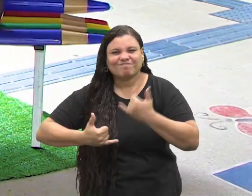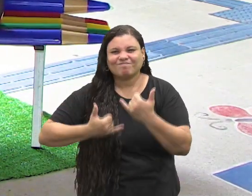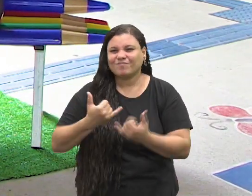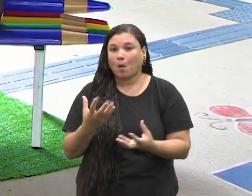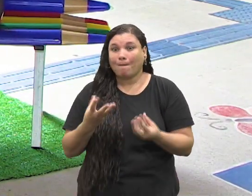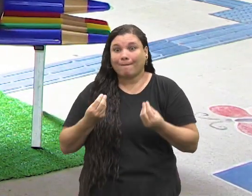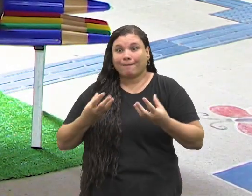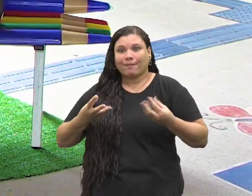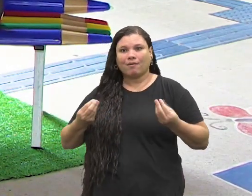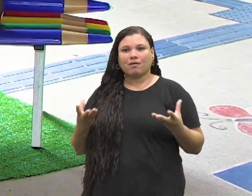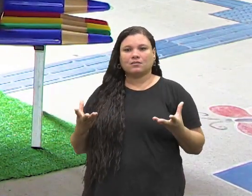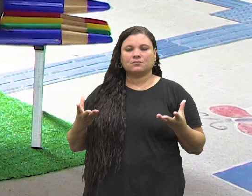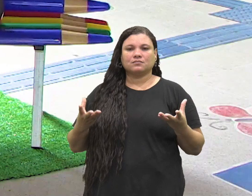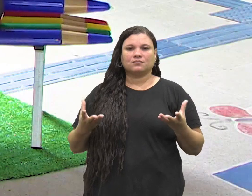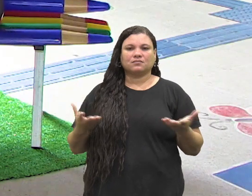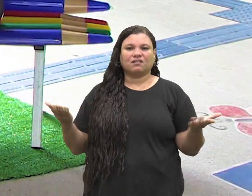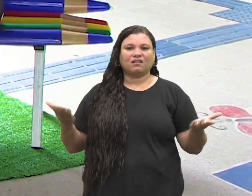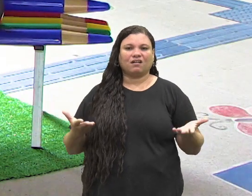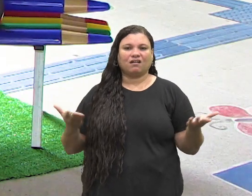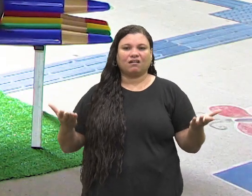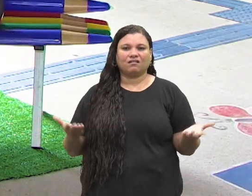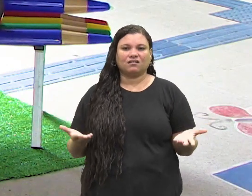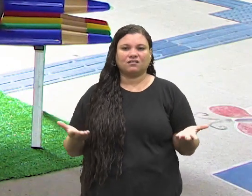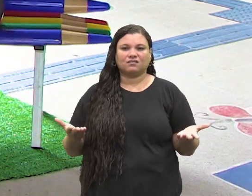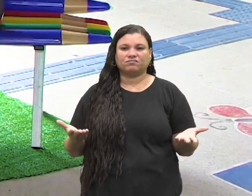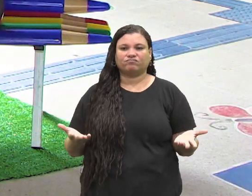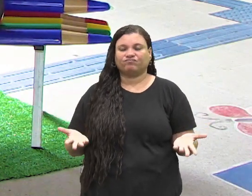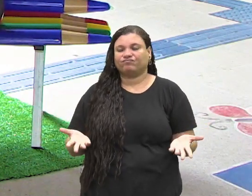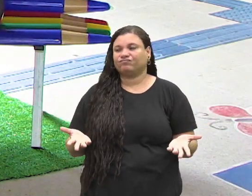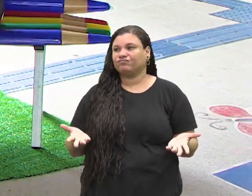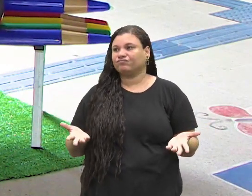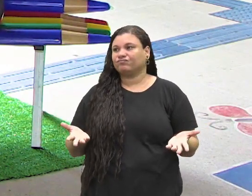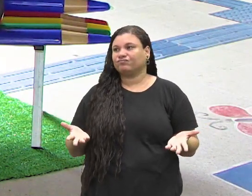nada para fazer. Ai, tô triste demais.